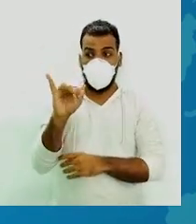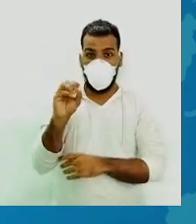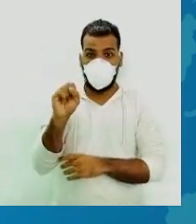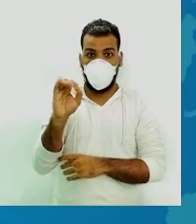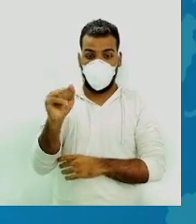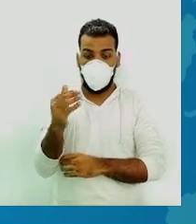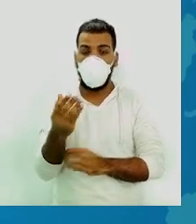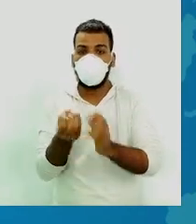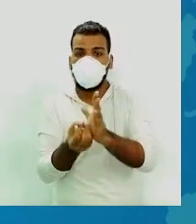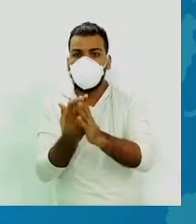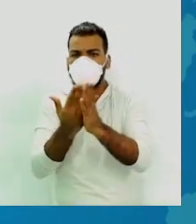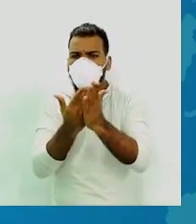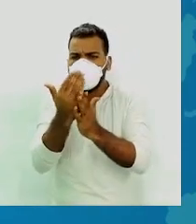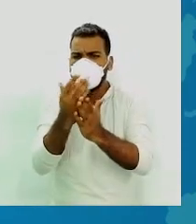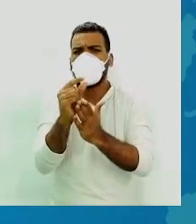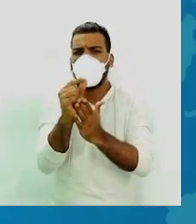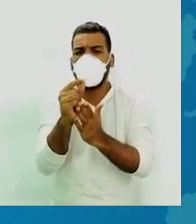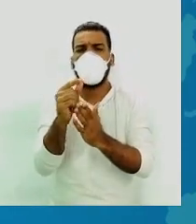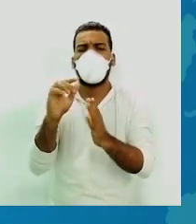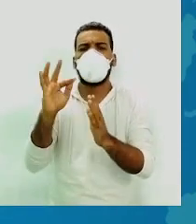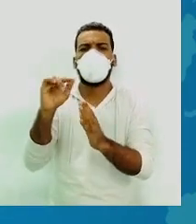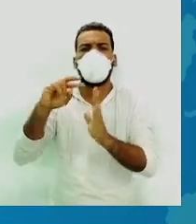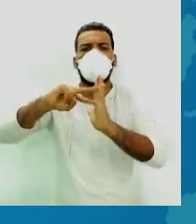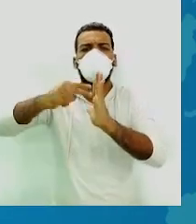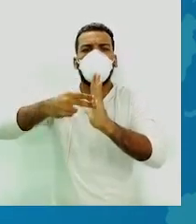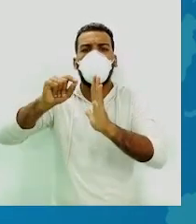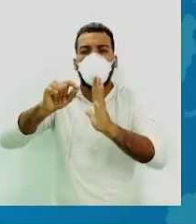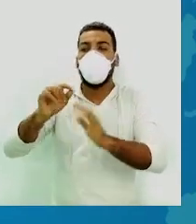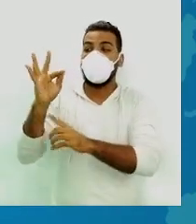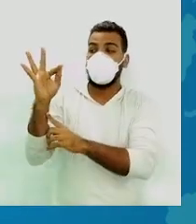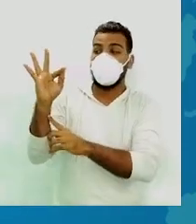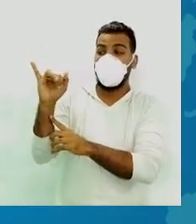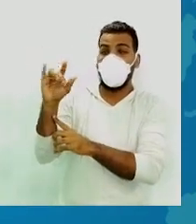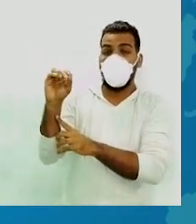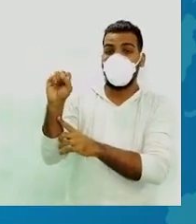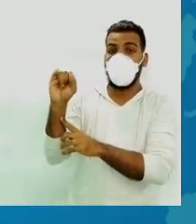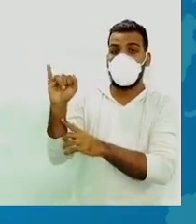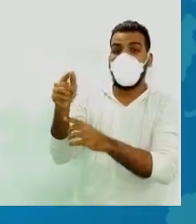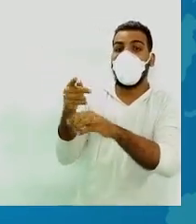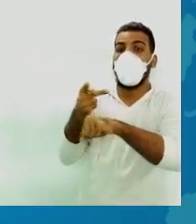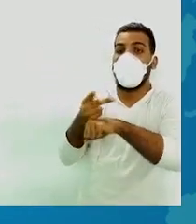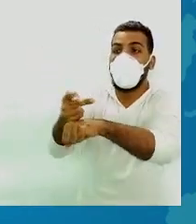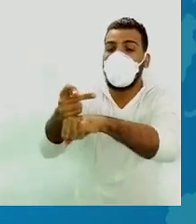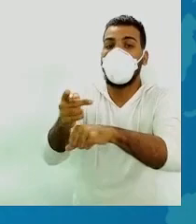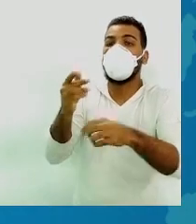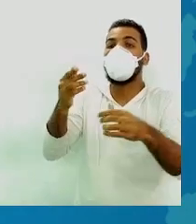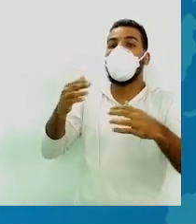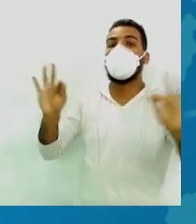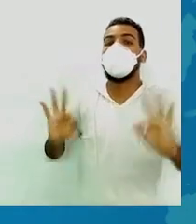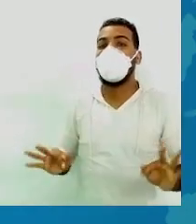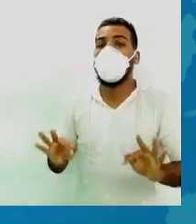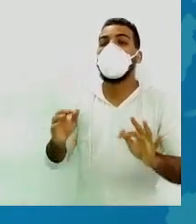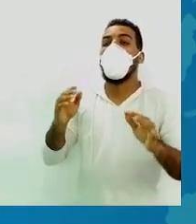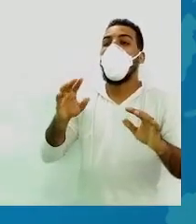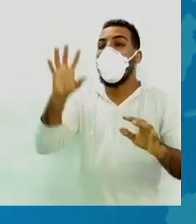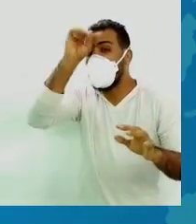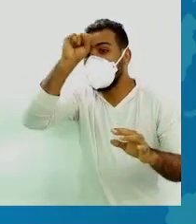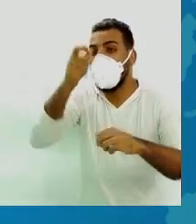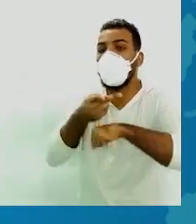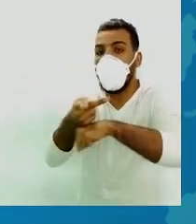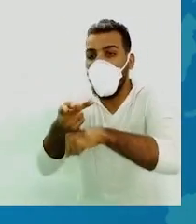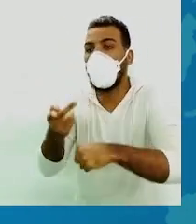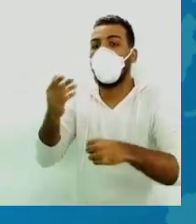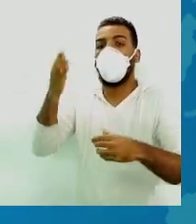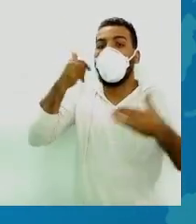o questionamento, a busca pela ética, verdade, coragem, felicidade, o bem comum para